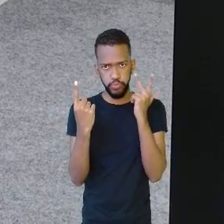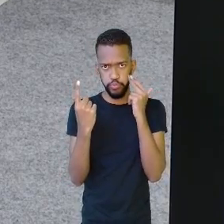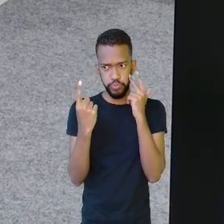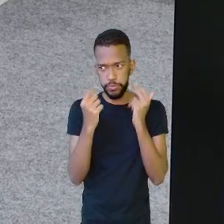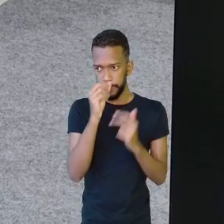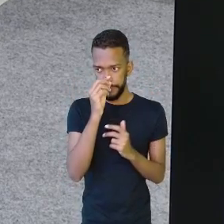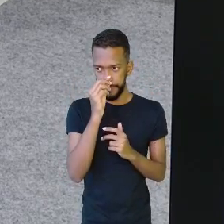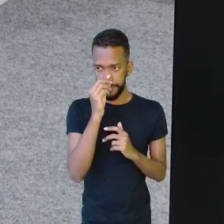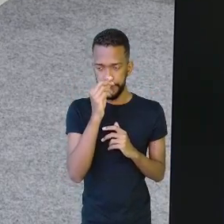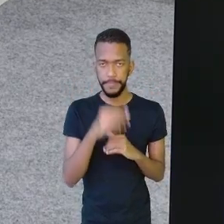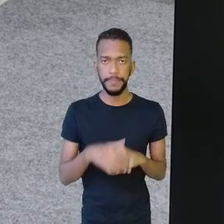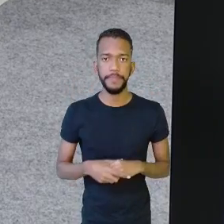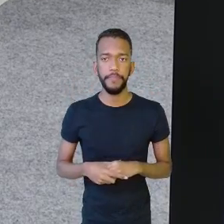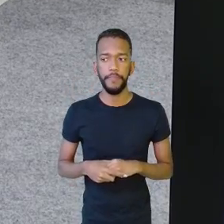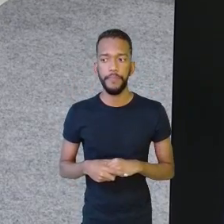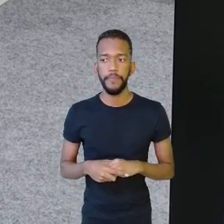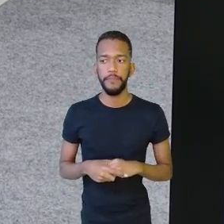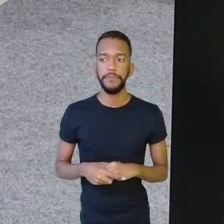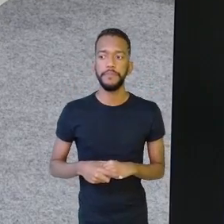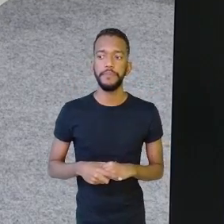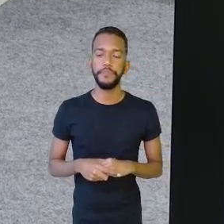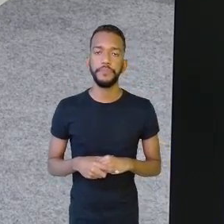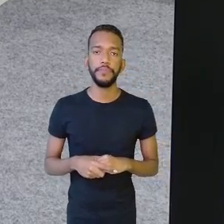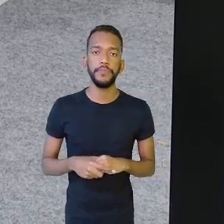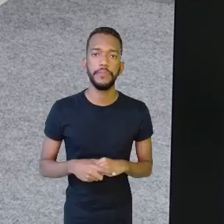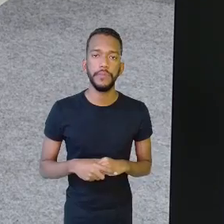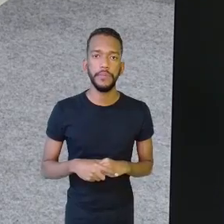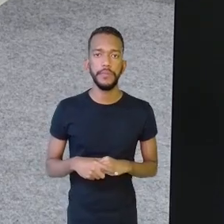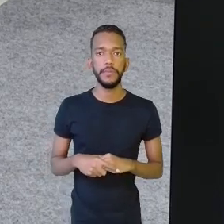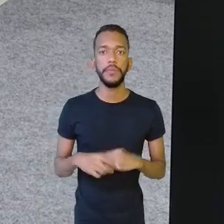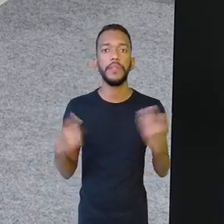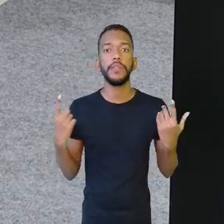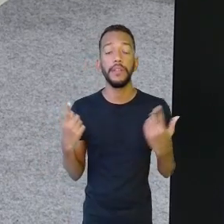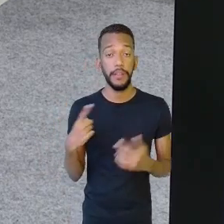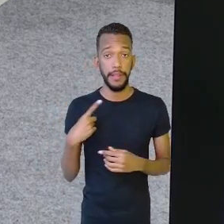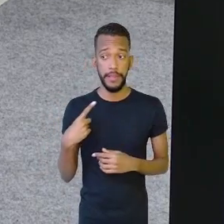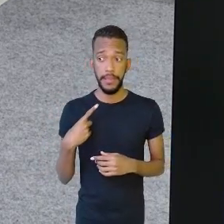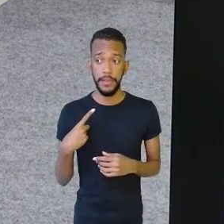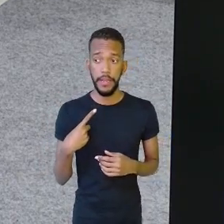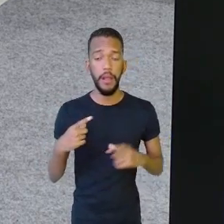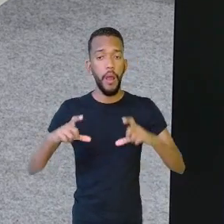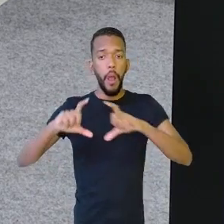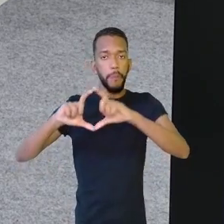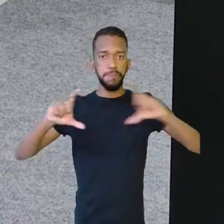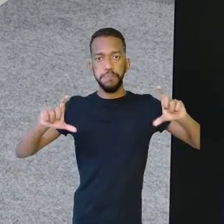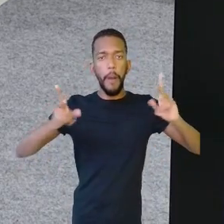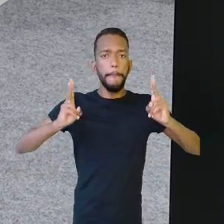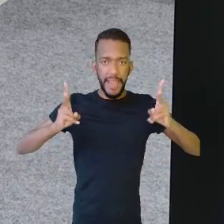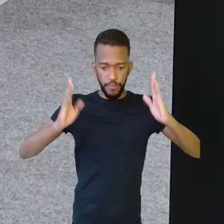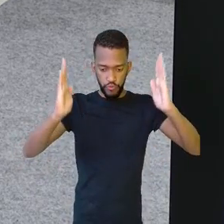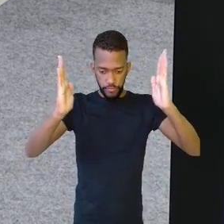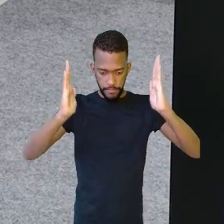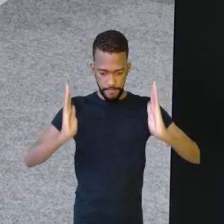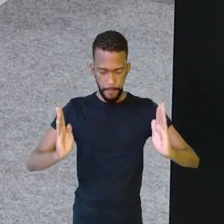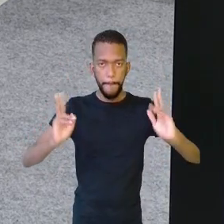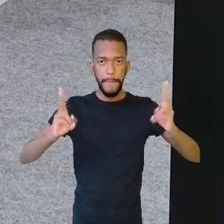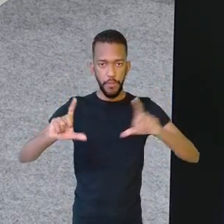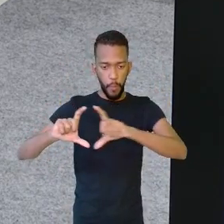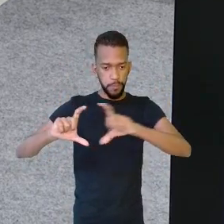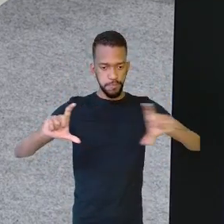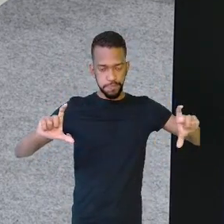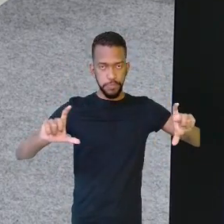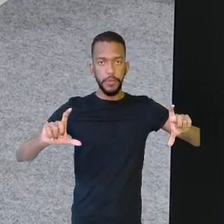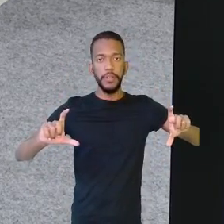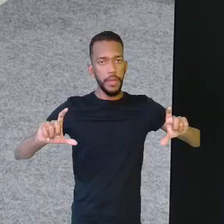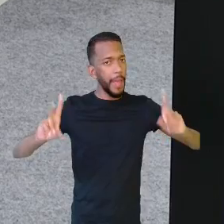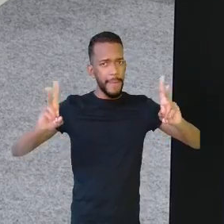só agora... Eu peguei a barra e eu dividi, é o mesmo tamanho, o mesmo inteiro,